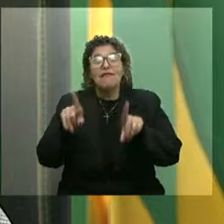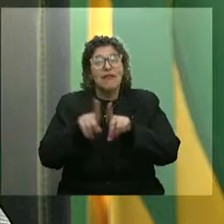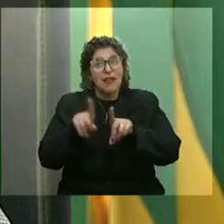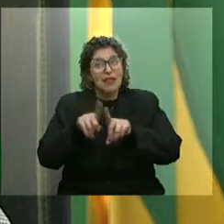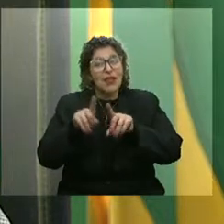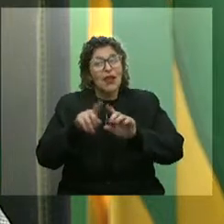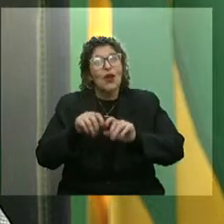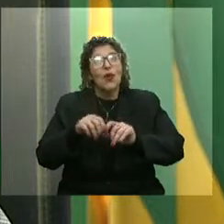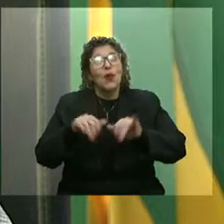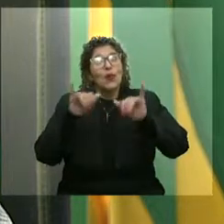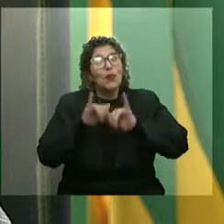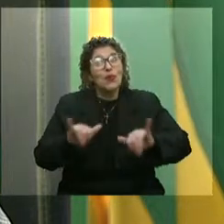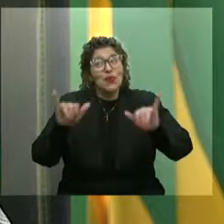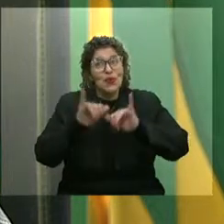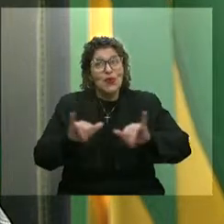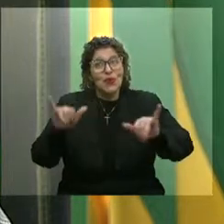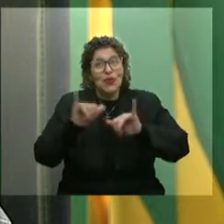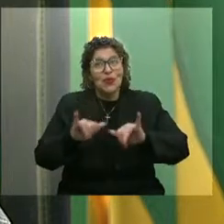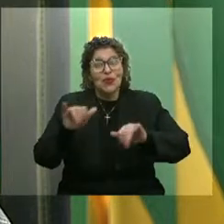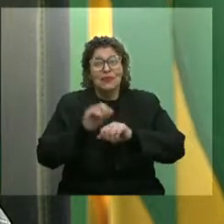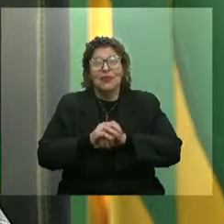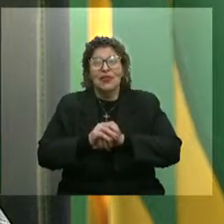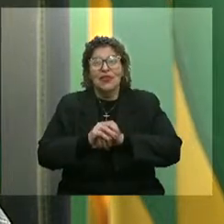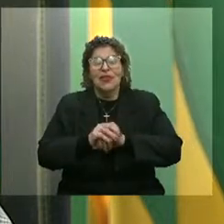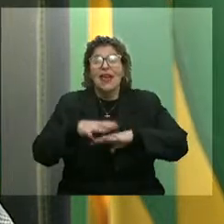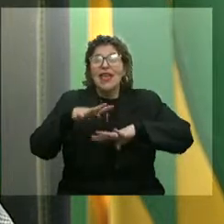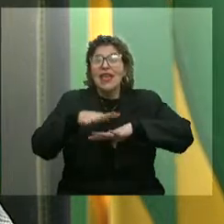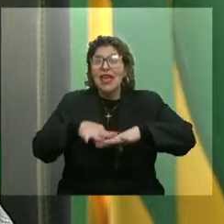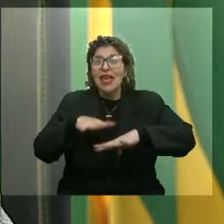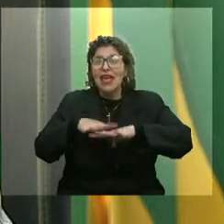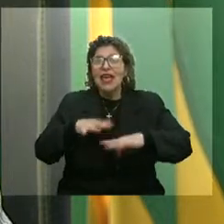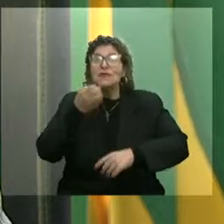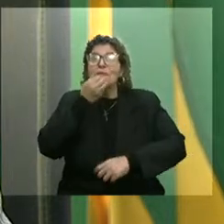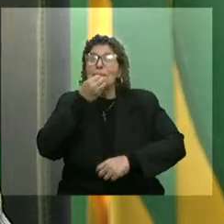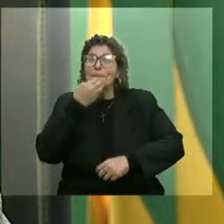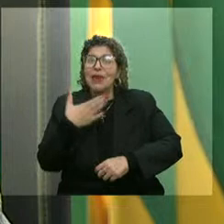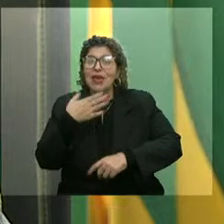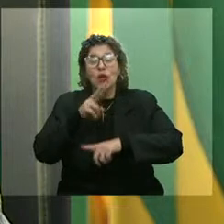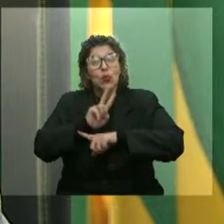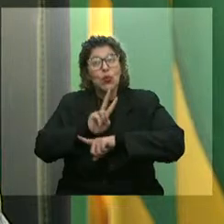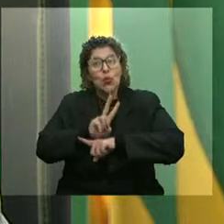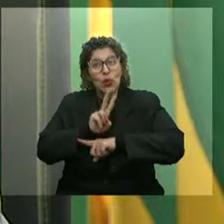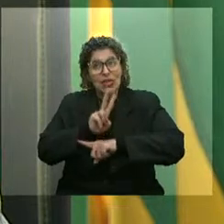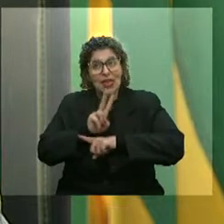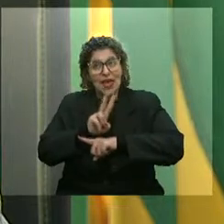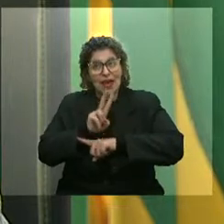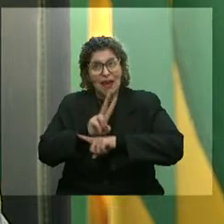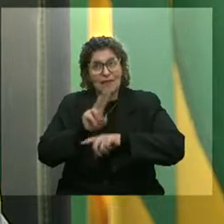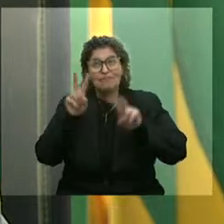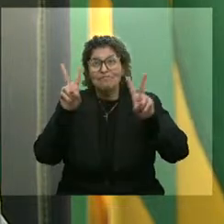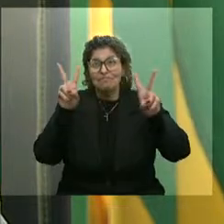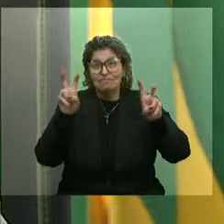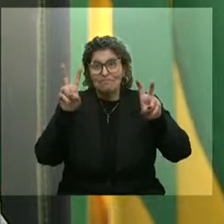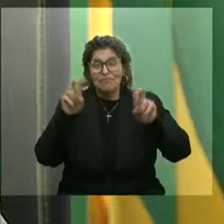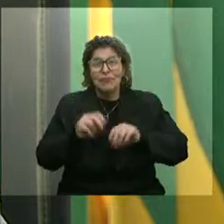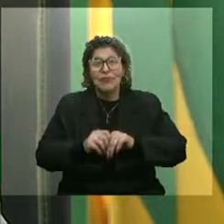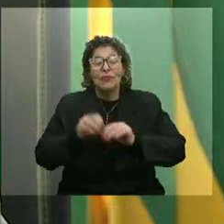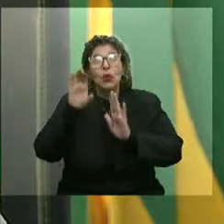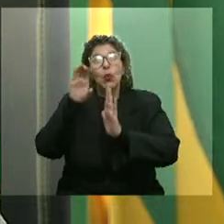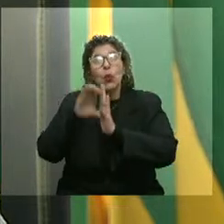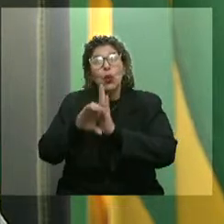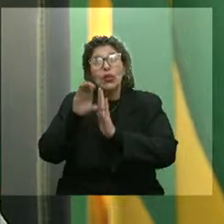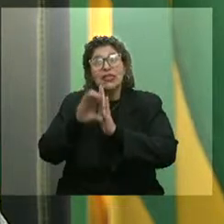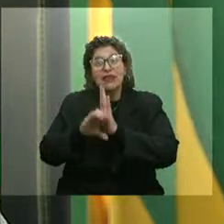outro programa chamado Rede Bem Cuidar. E aí eu acho, Elisa, que nós vamos ter esse conceito do que é o